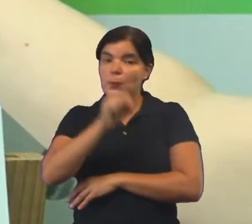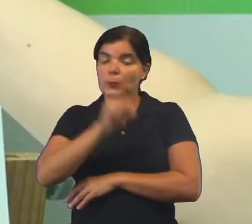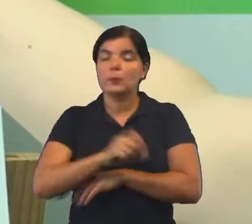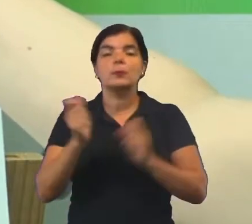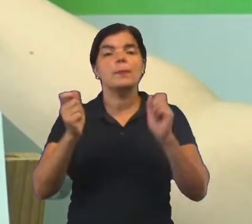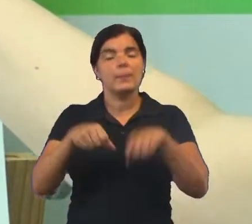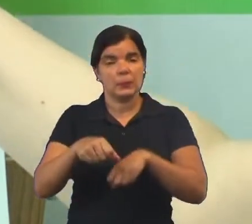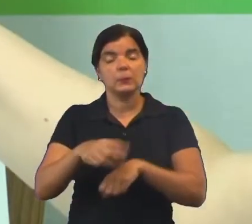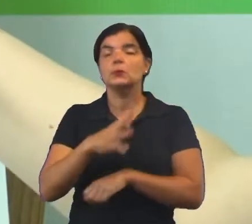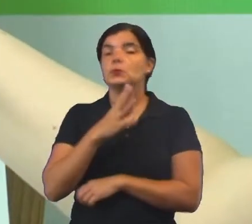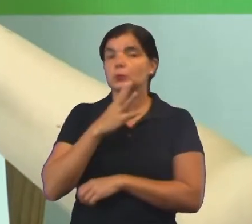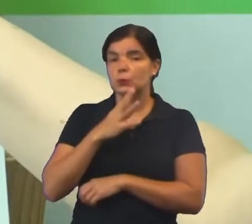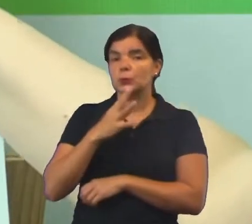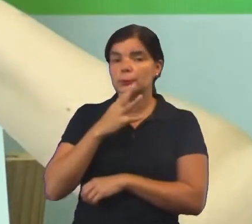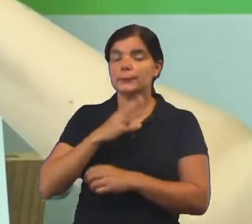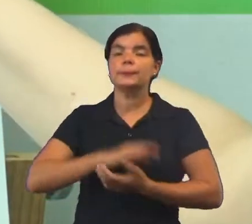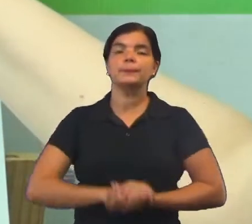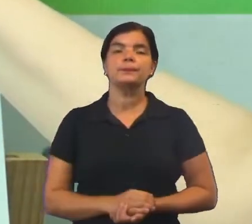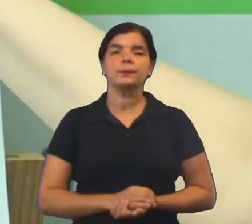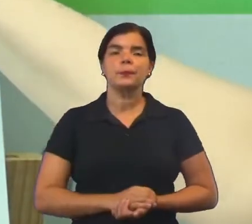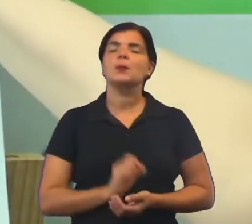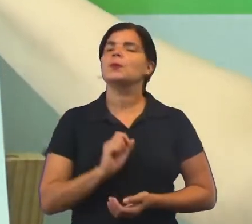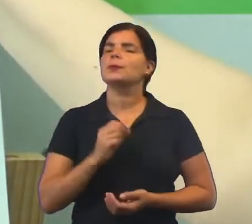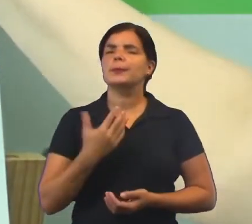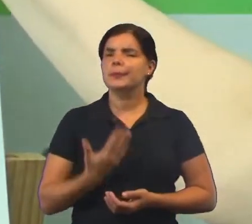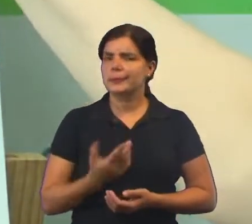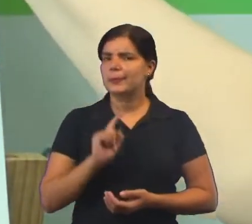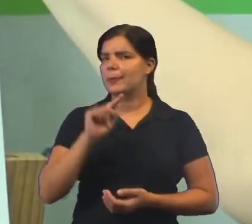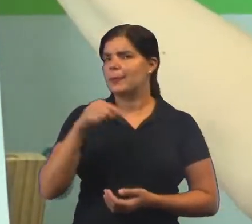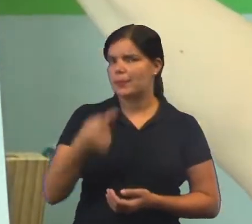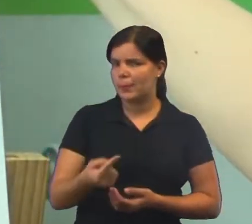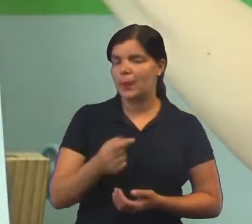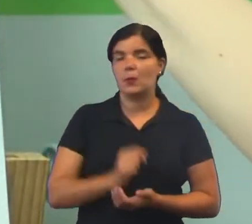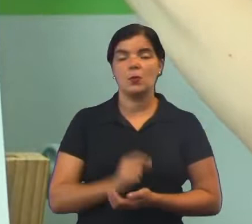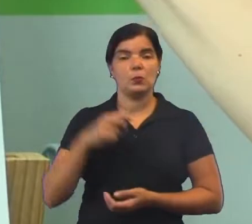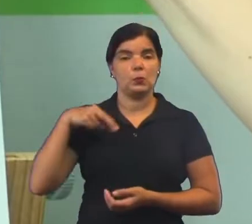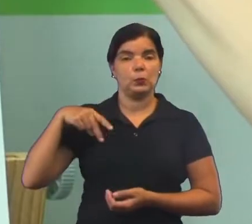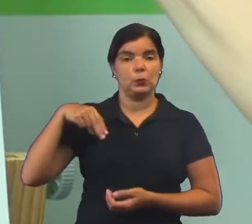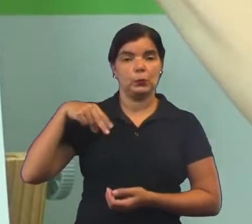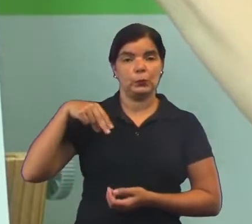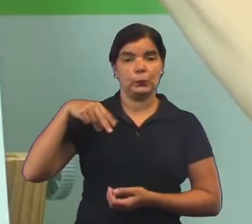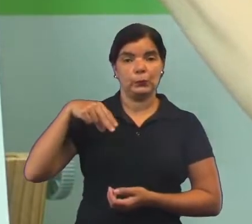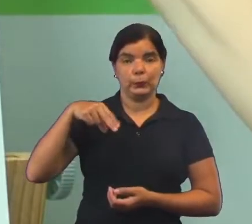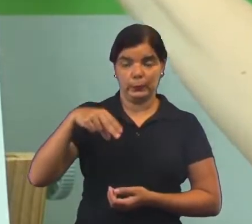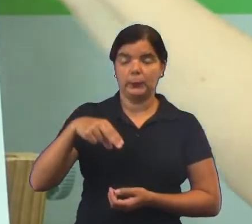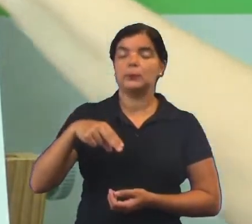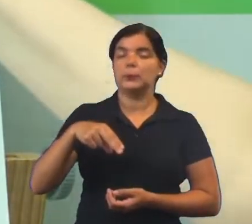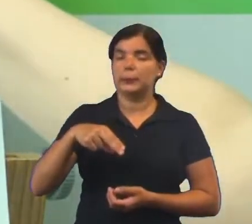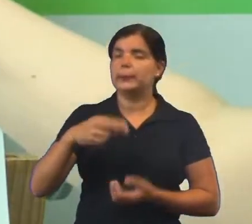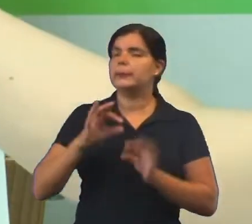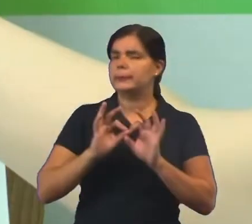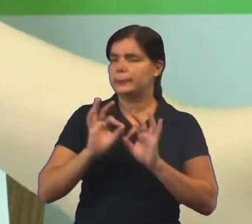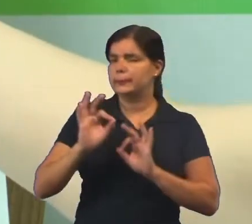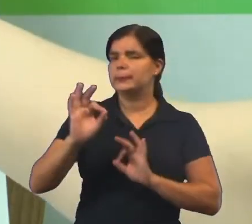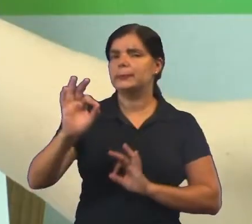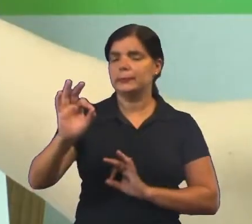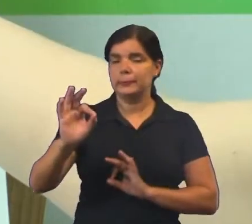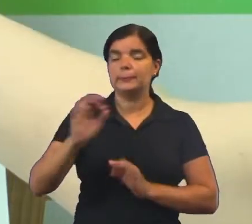eles pudessem conhecer esse mar. O que que aconteceu depois? Eles andaram, né, andaram